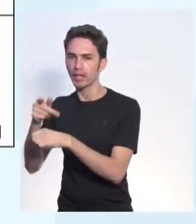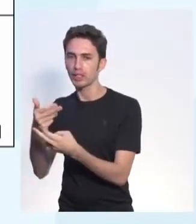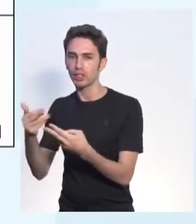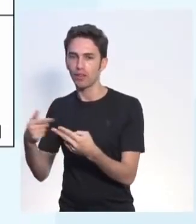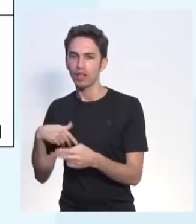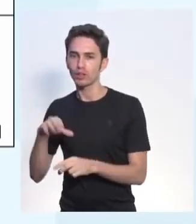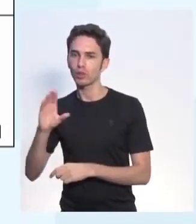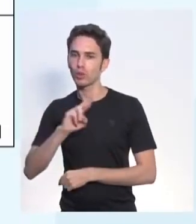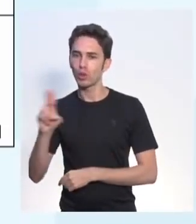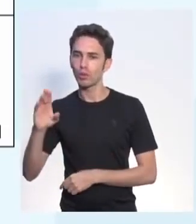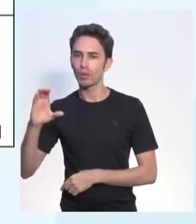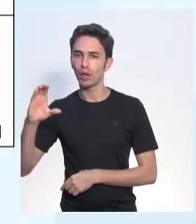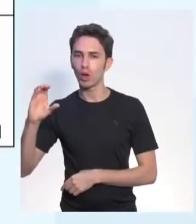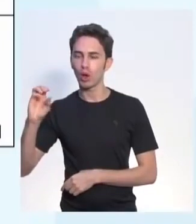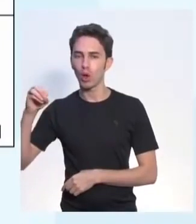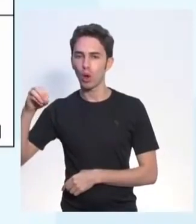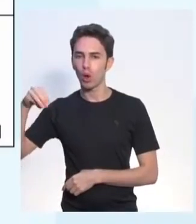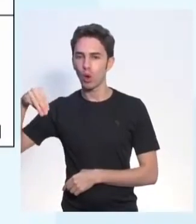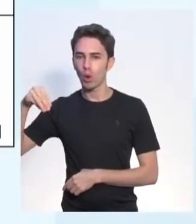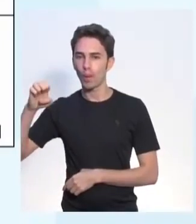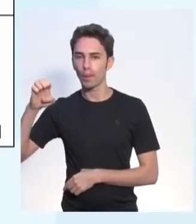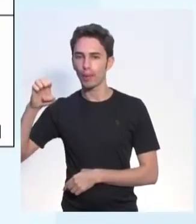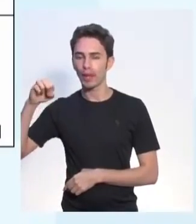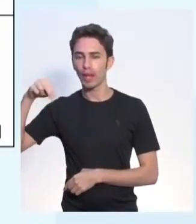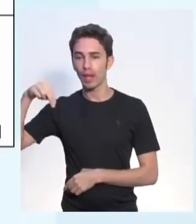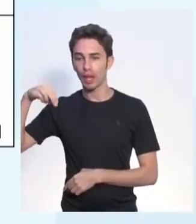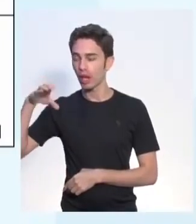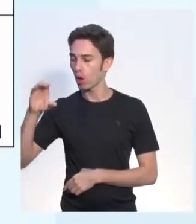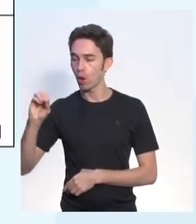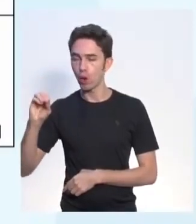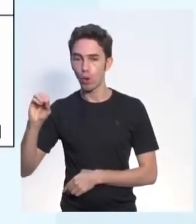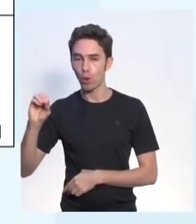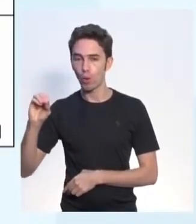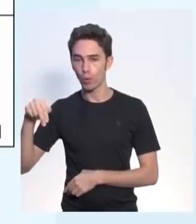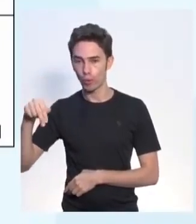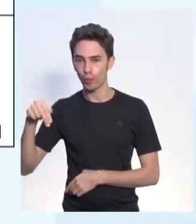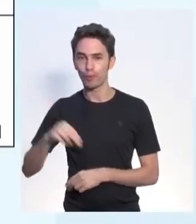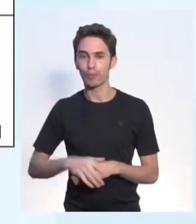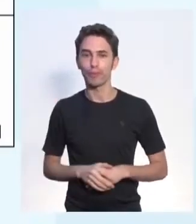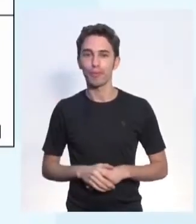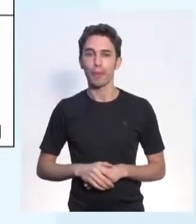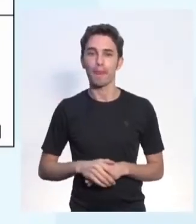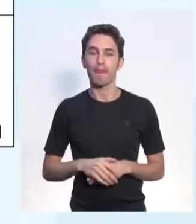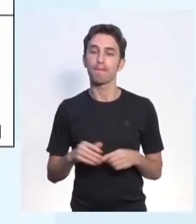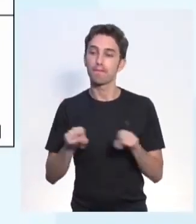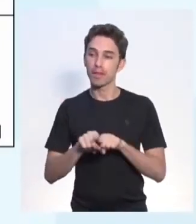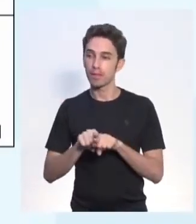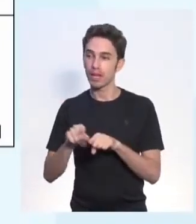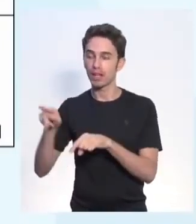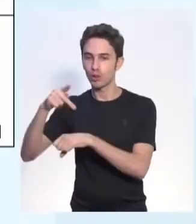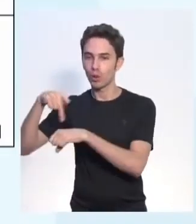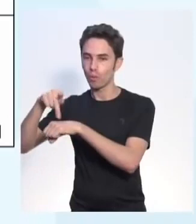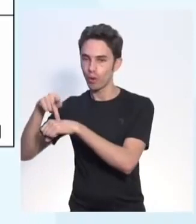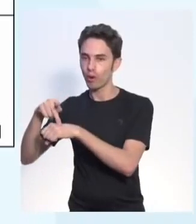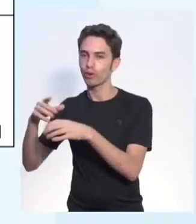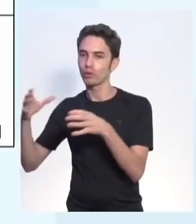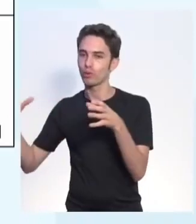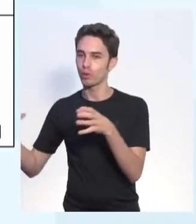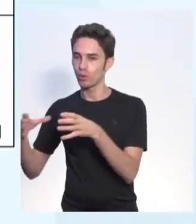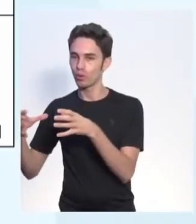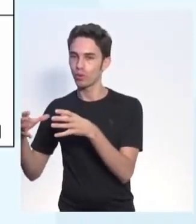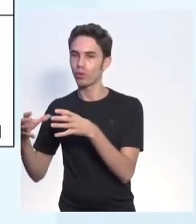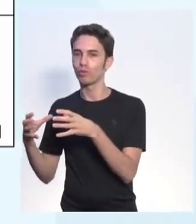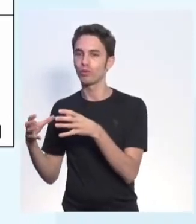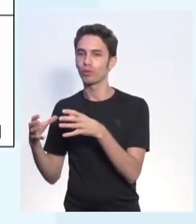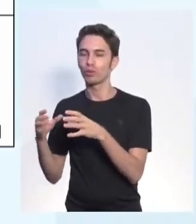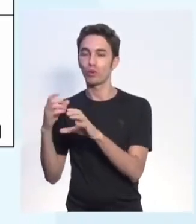ajudas econômicas e bélicas, também aí nos países que estão dentro do bloco comunista. Então